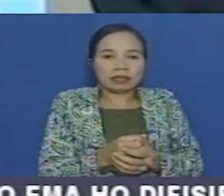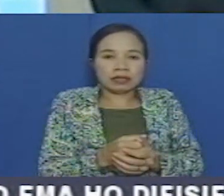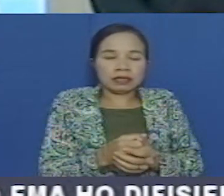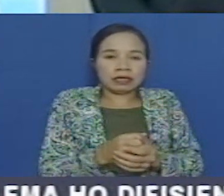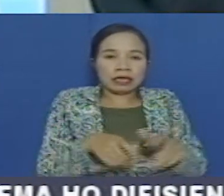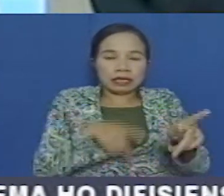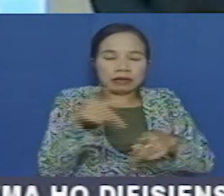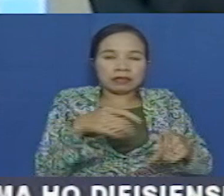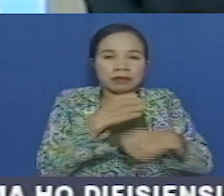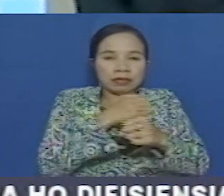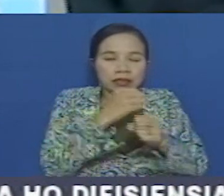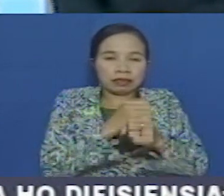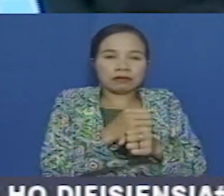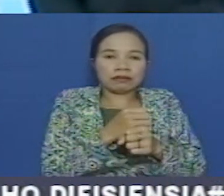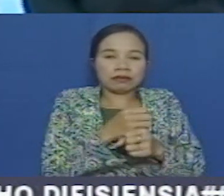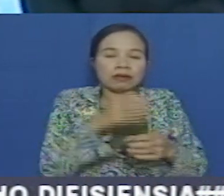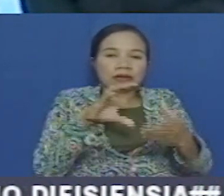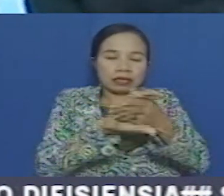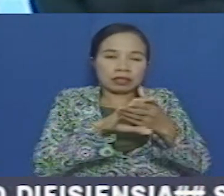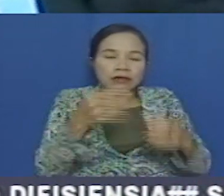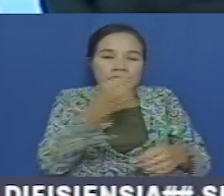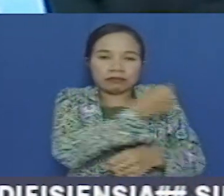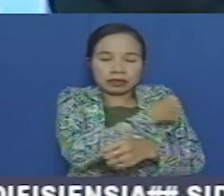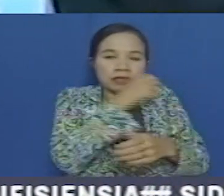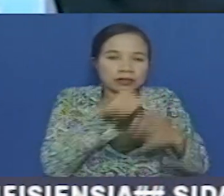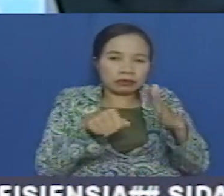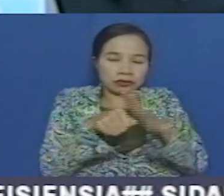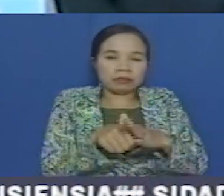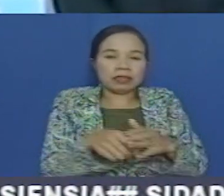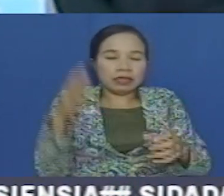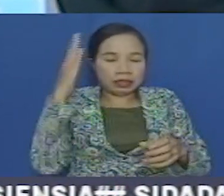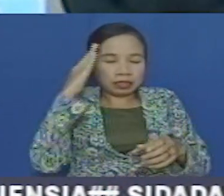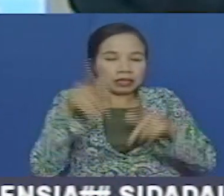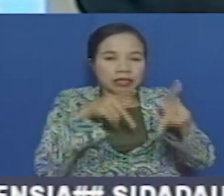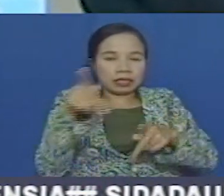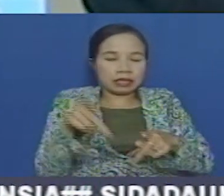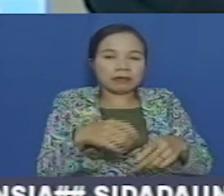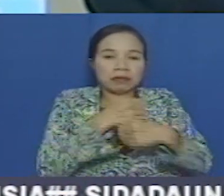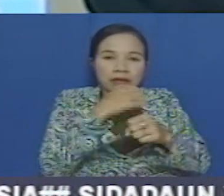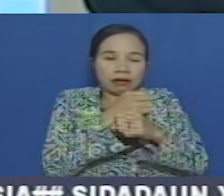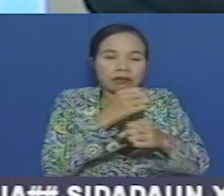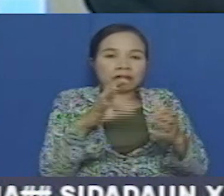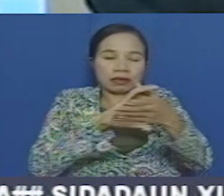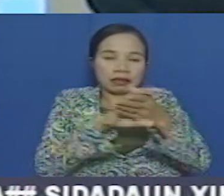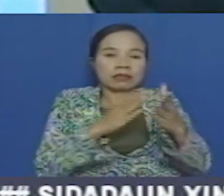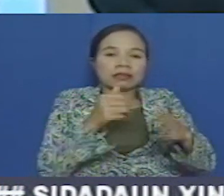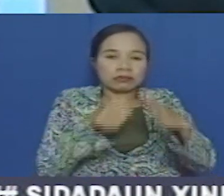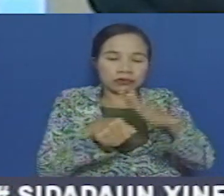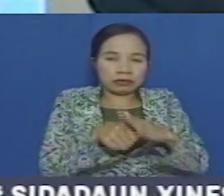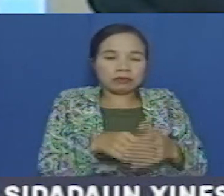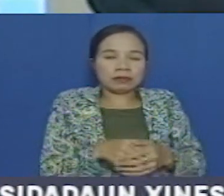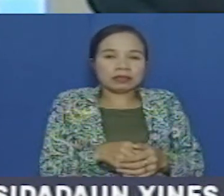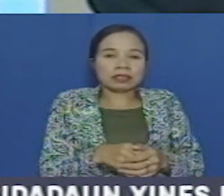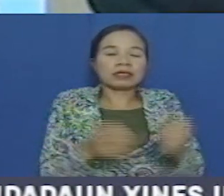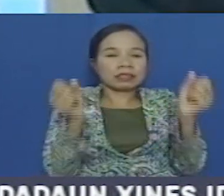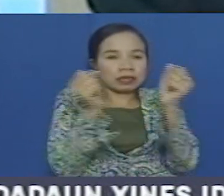na profissional de saúde, mas eu resisto a preocupação ainda, né? Mas eu tenho que recidar um balo, que é falsifica, e a polícia começa a cair e não investiga.